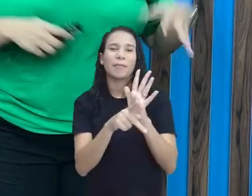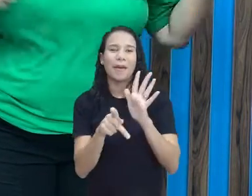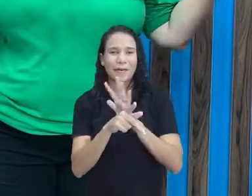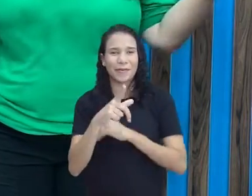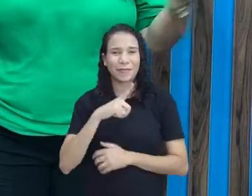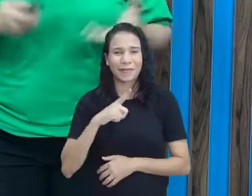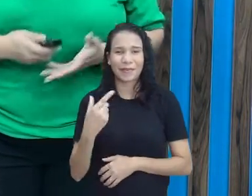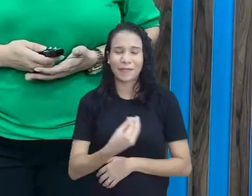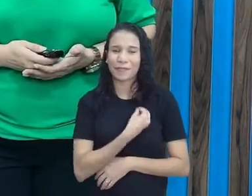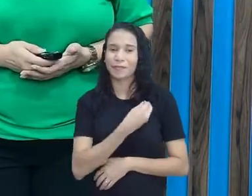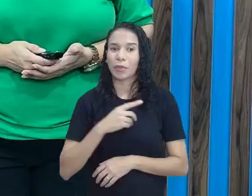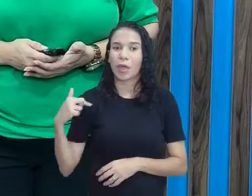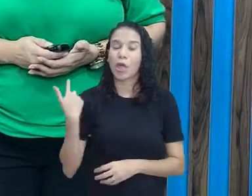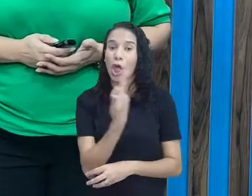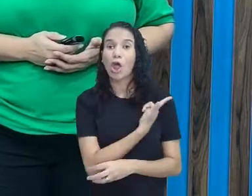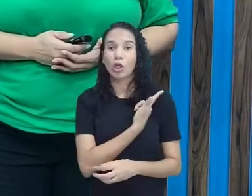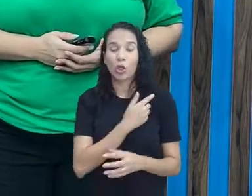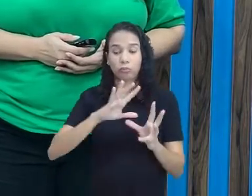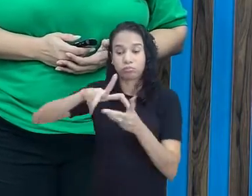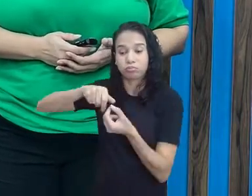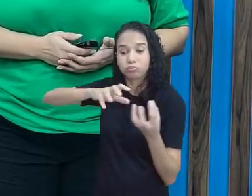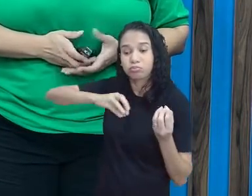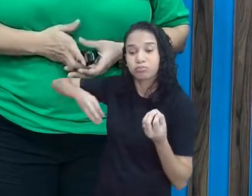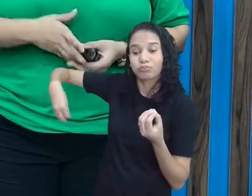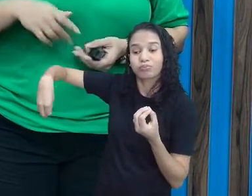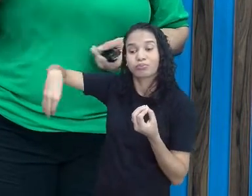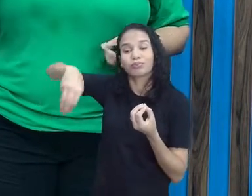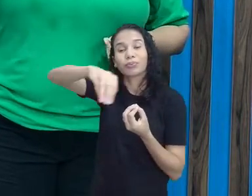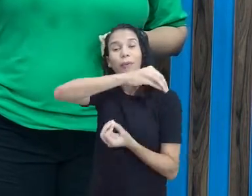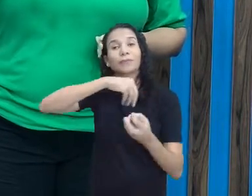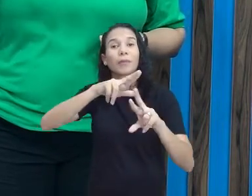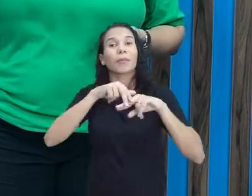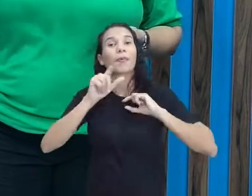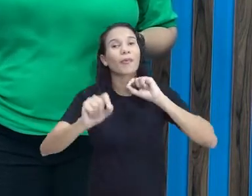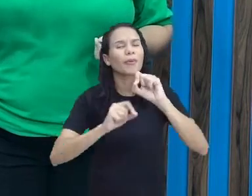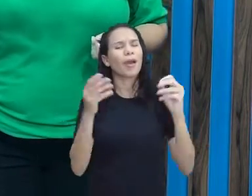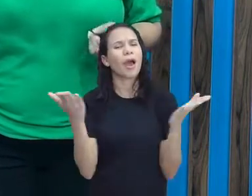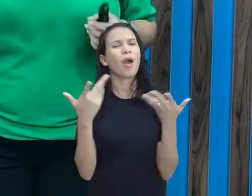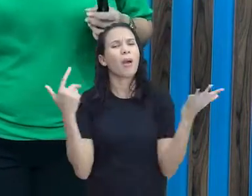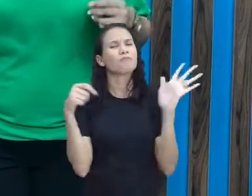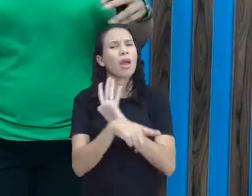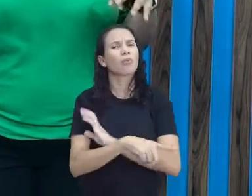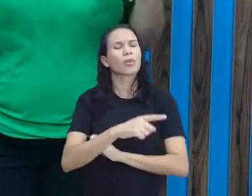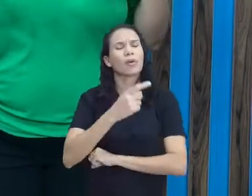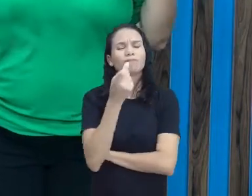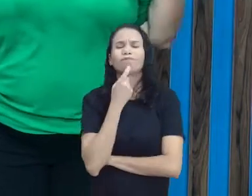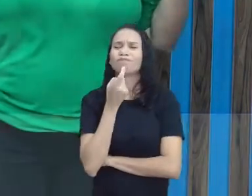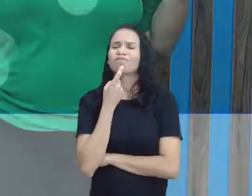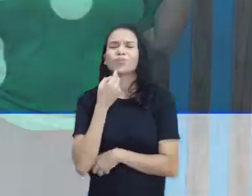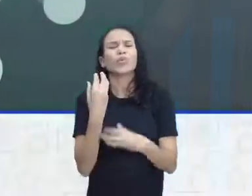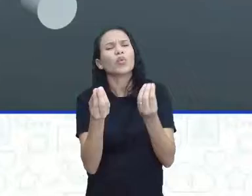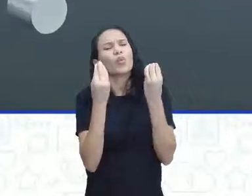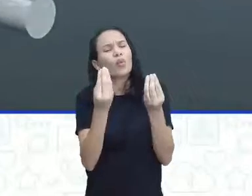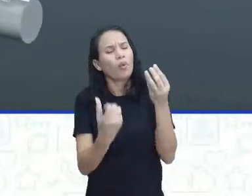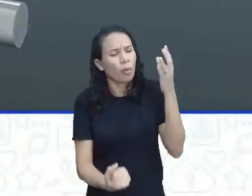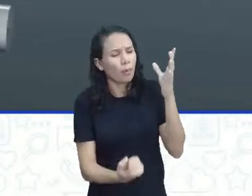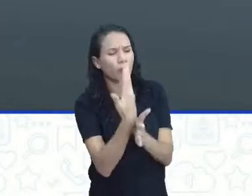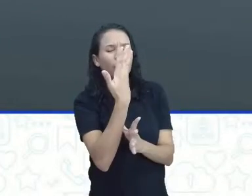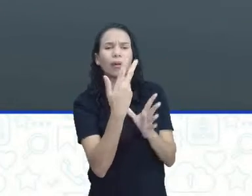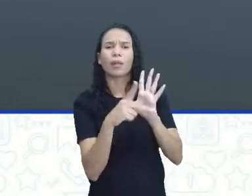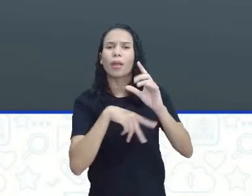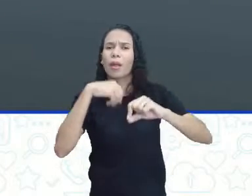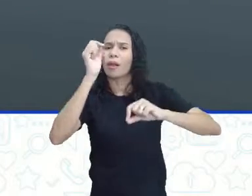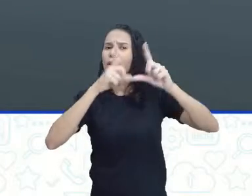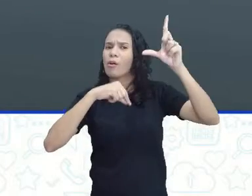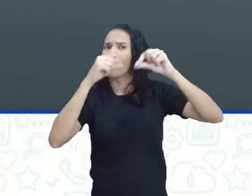solar e todos nós estamos girando no entorno dele, tá? Então, vou fazer uma pergunta para vocês. Mas como é que surgem essas